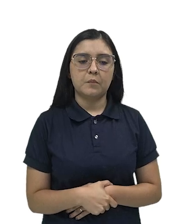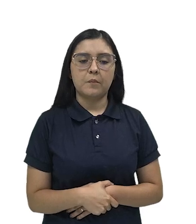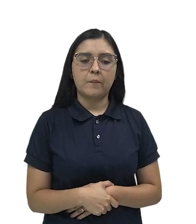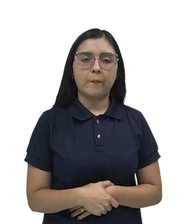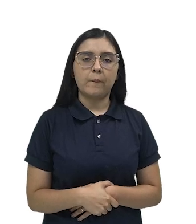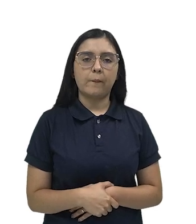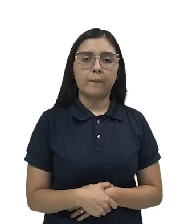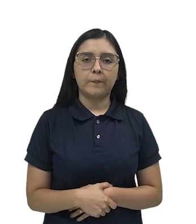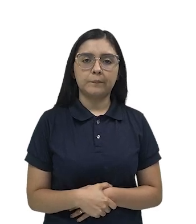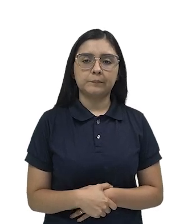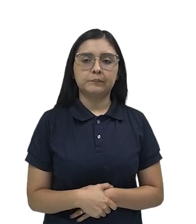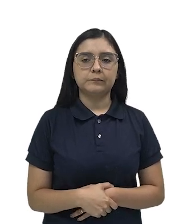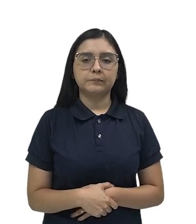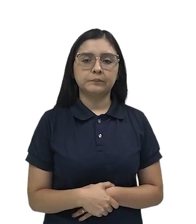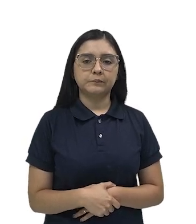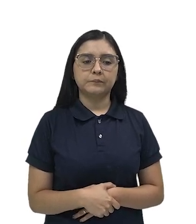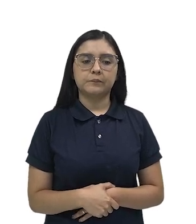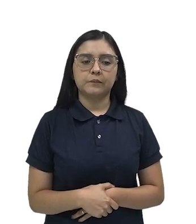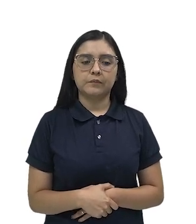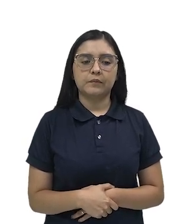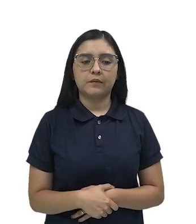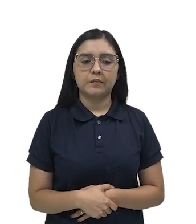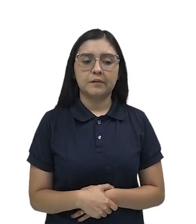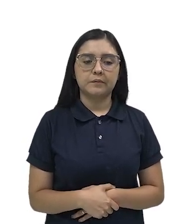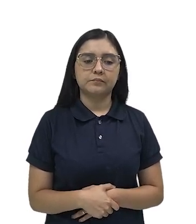44, e a segunda,